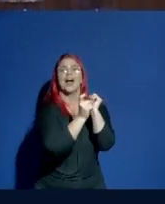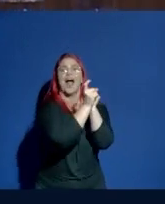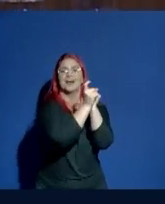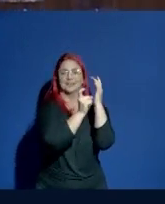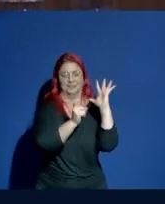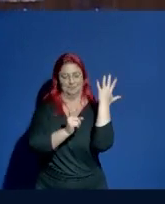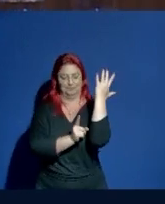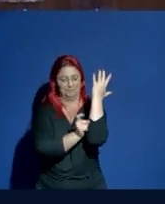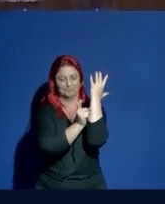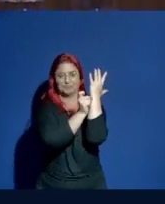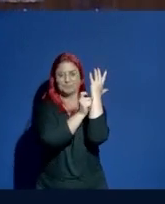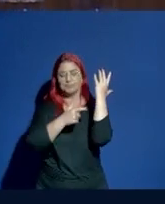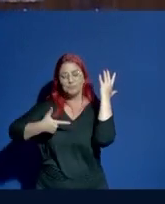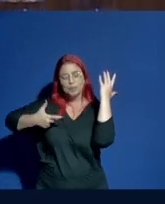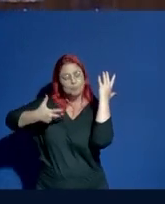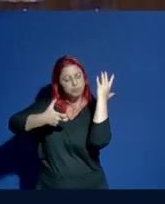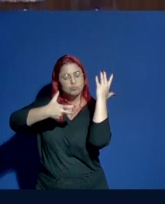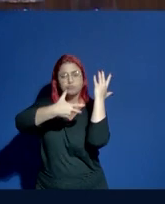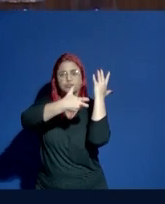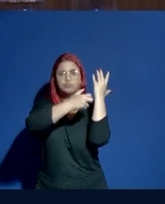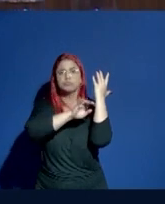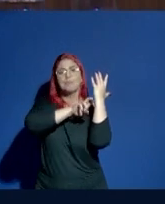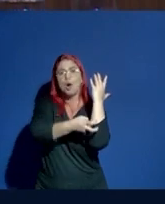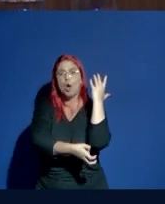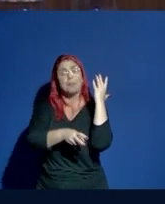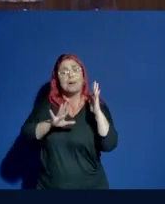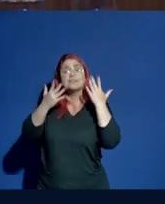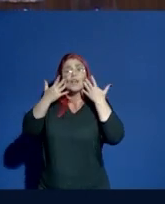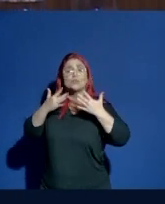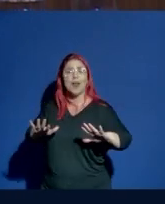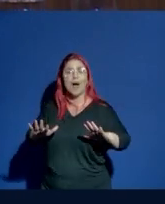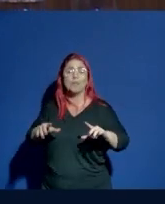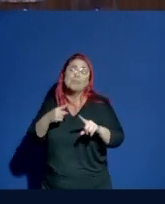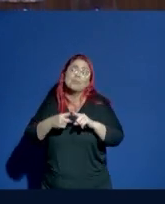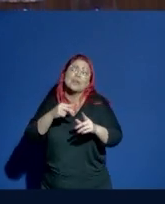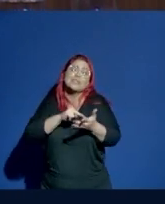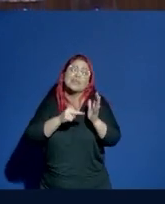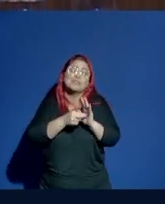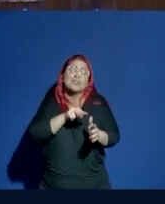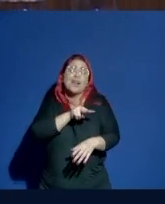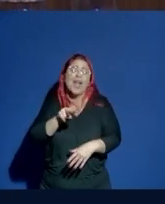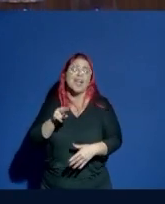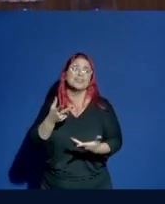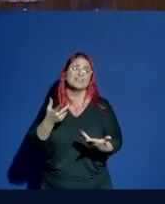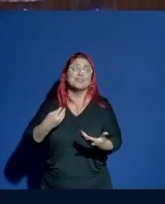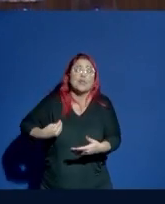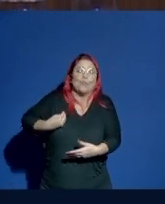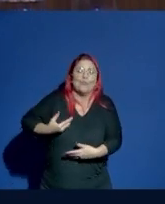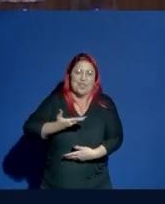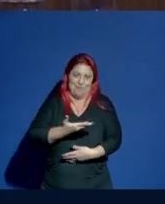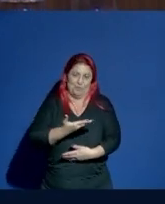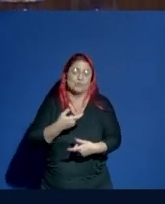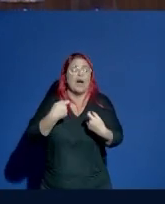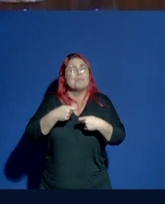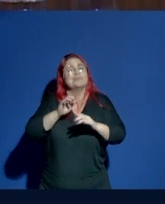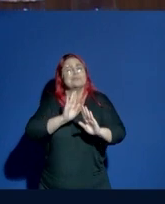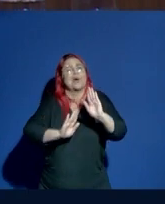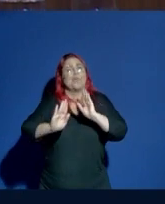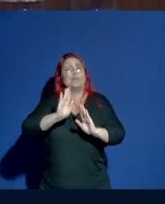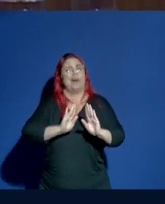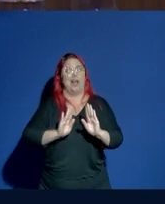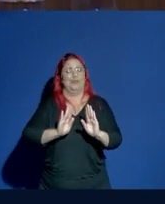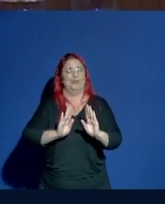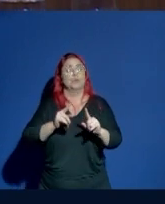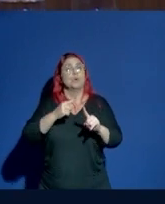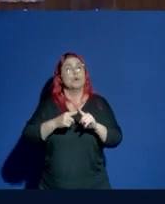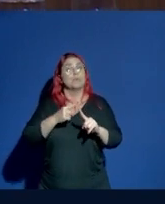bichinho vivo, né? Seres vivos. E aí a gente tem que tomar um cuidado muito maior na aplicação em relação a um